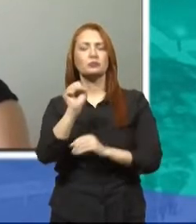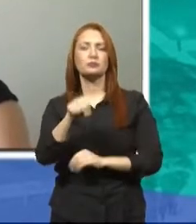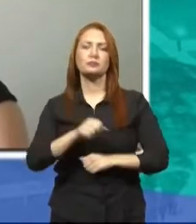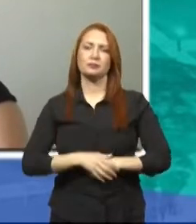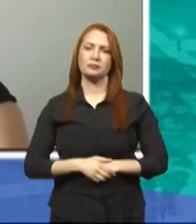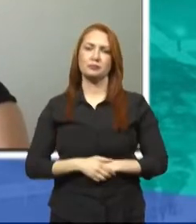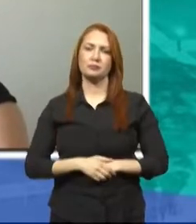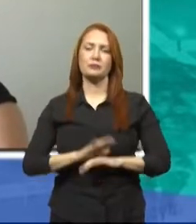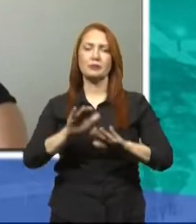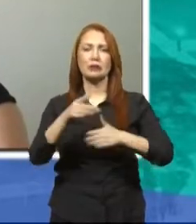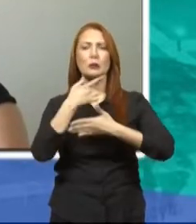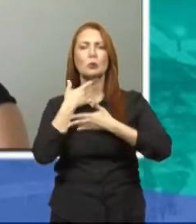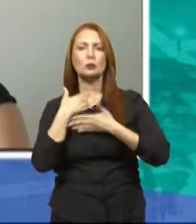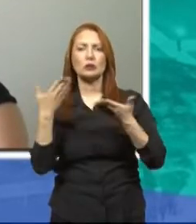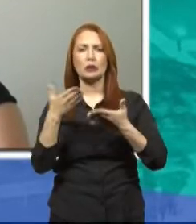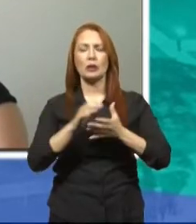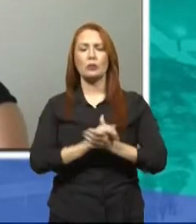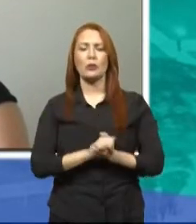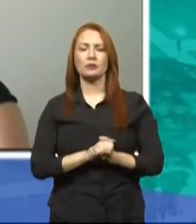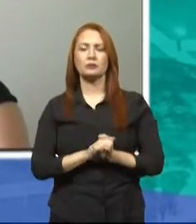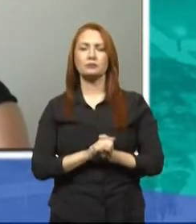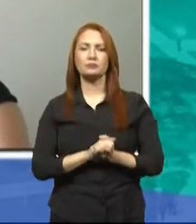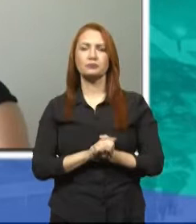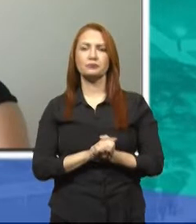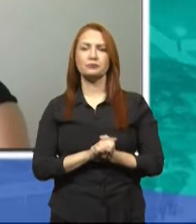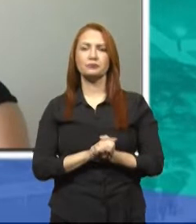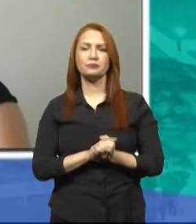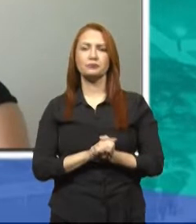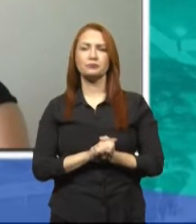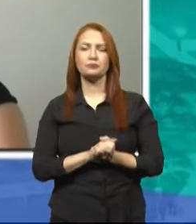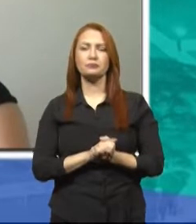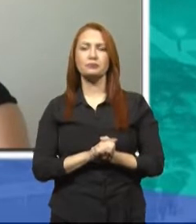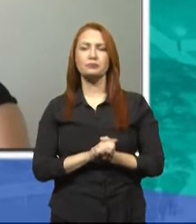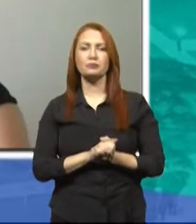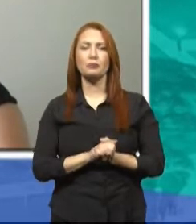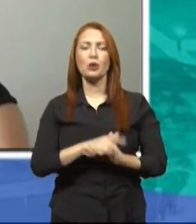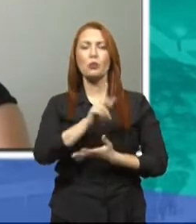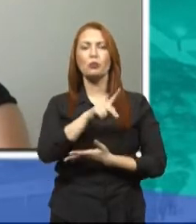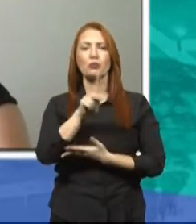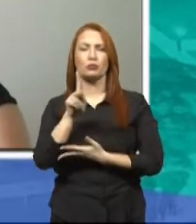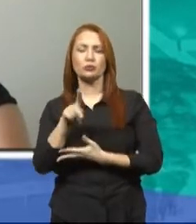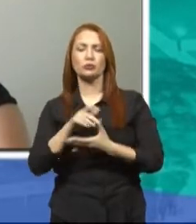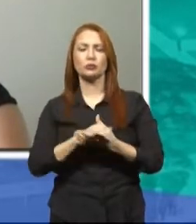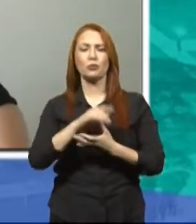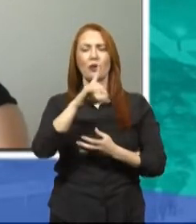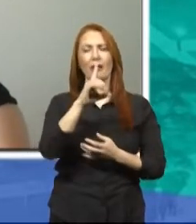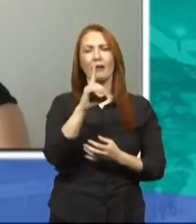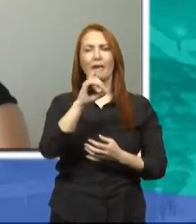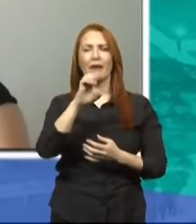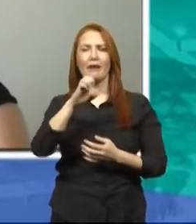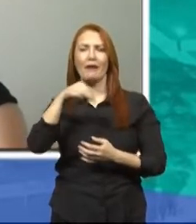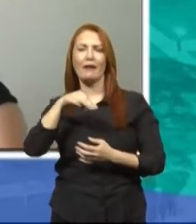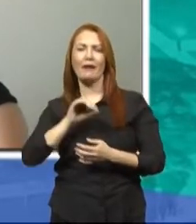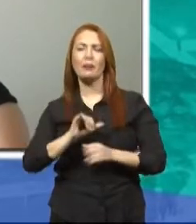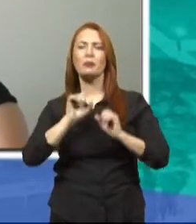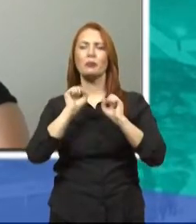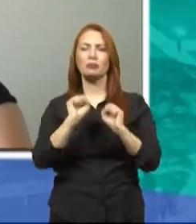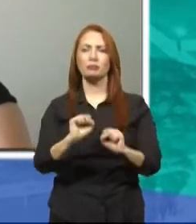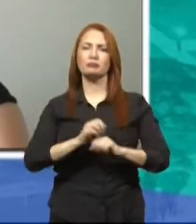Eu gostaria agora de passar a palavra para o professor Demi Gettigo, para que ele possa